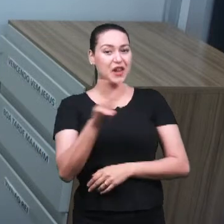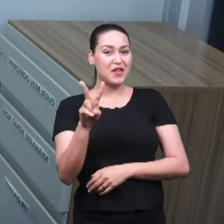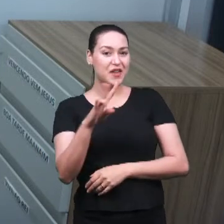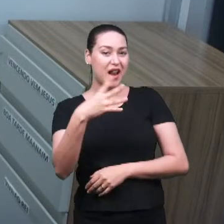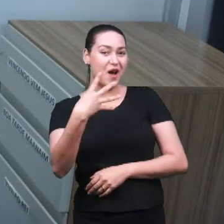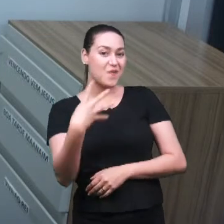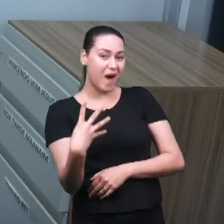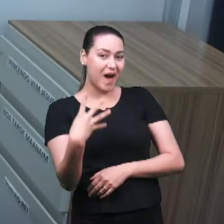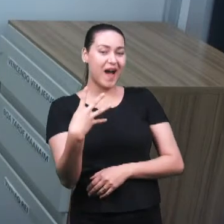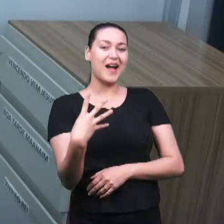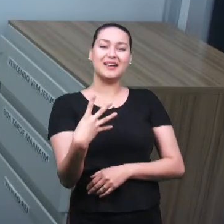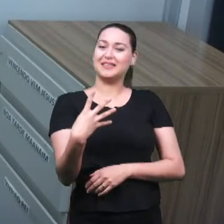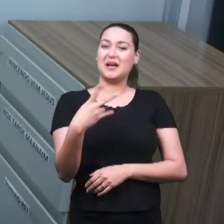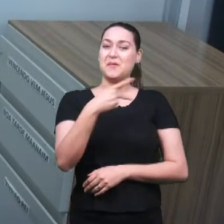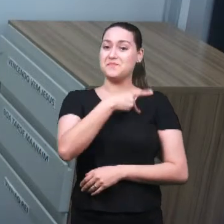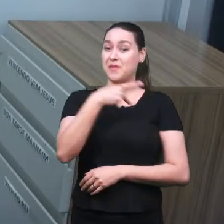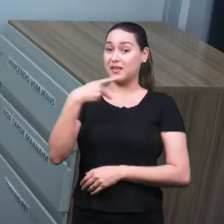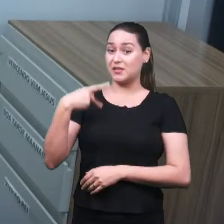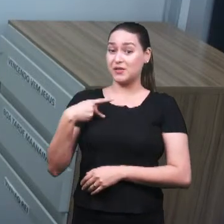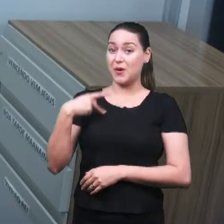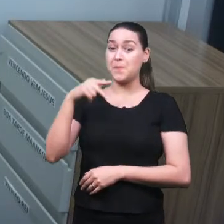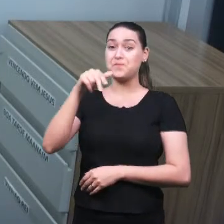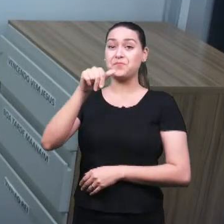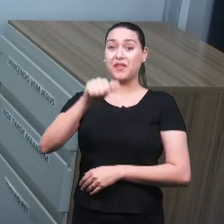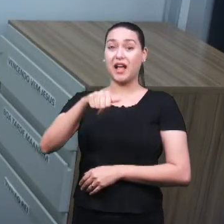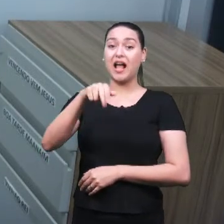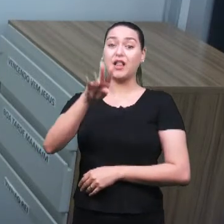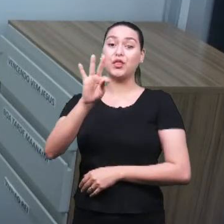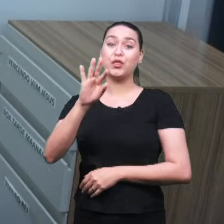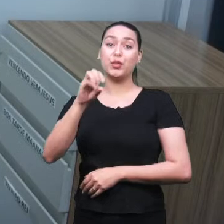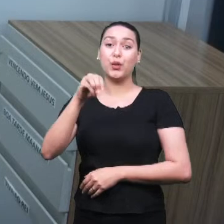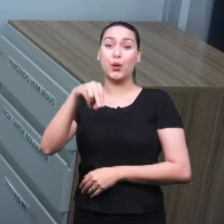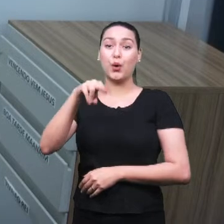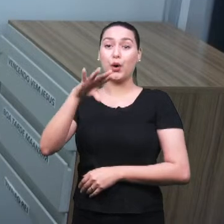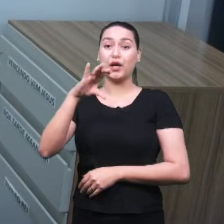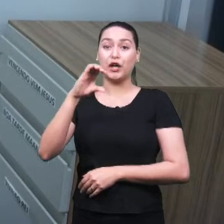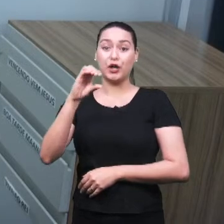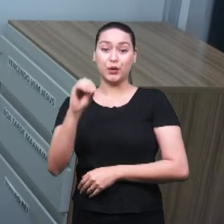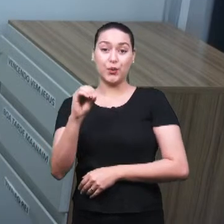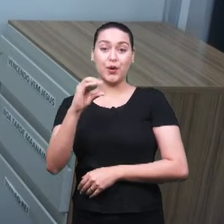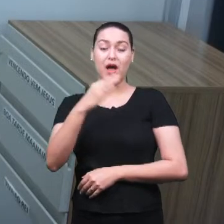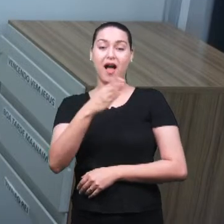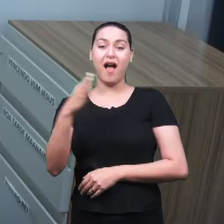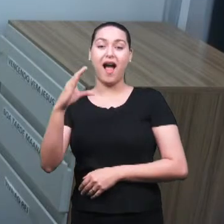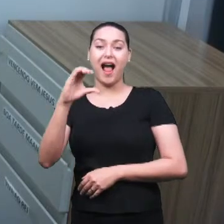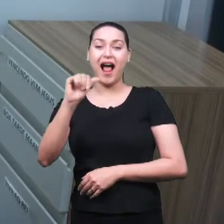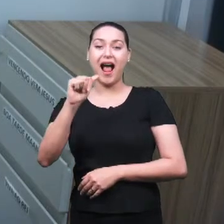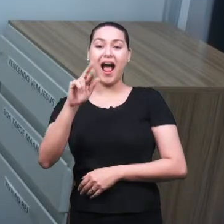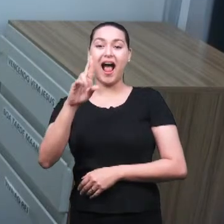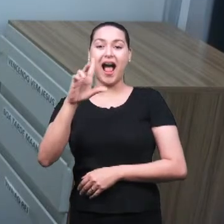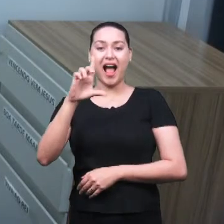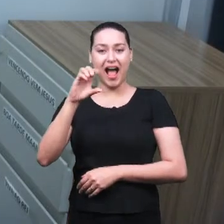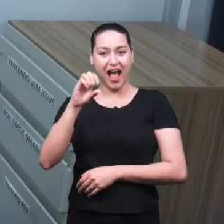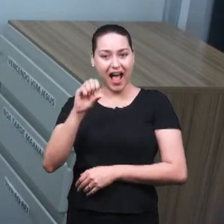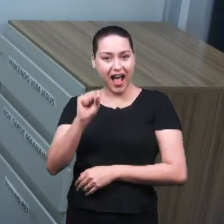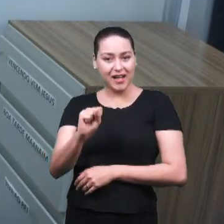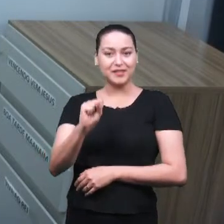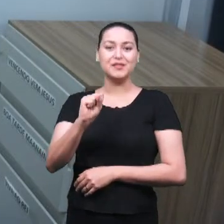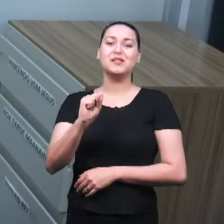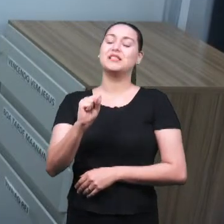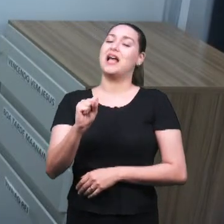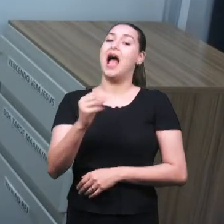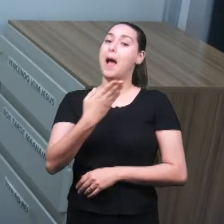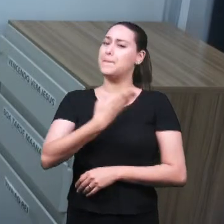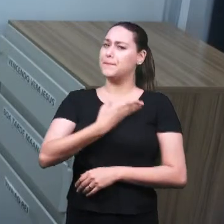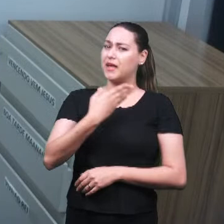querido pastor Antônio Carlos Figueiredo, pastor Figueiredo do 0800 também, pastor Eduardo, nossa querida irmã Marlene, um abraço para a irmã Marlene.